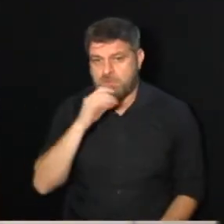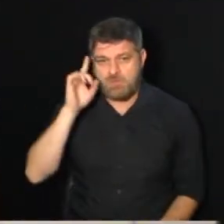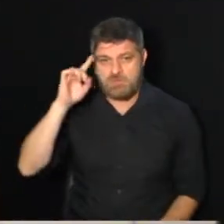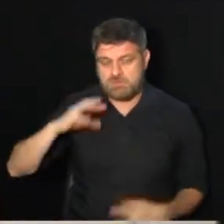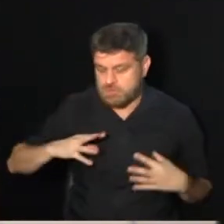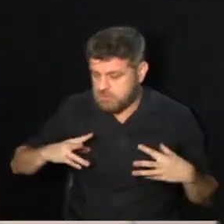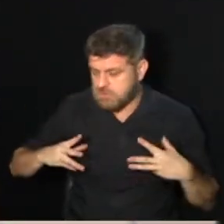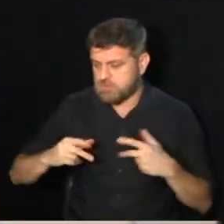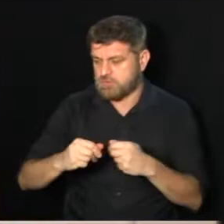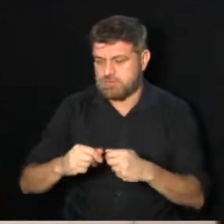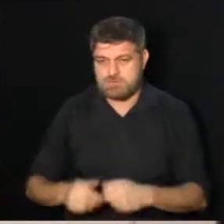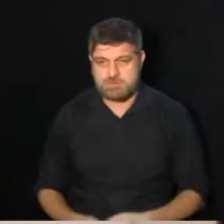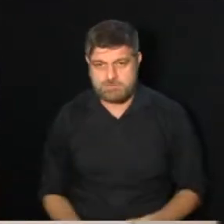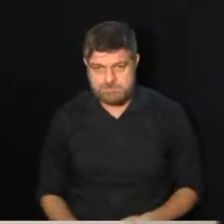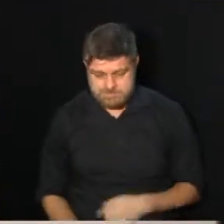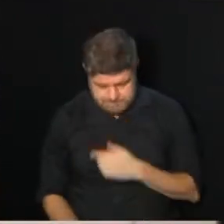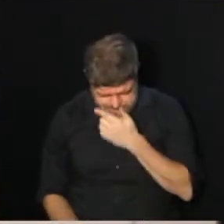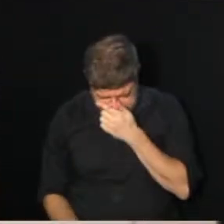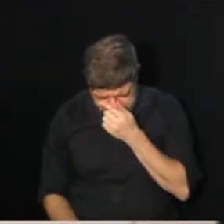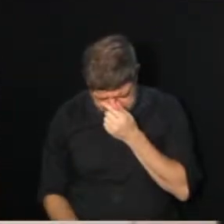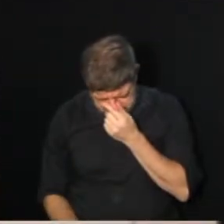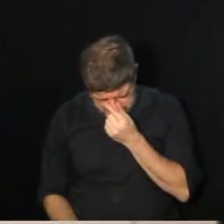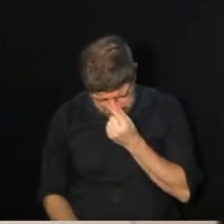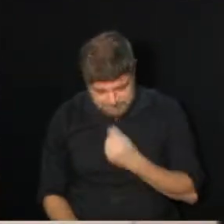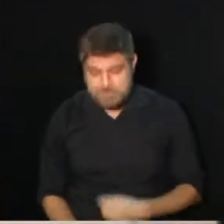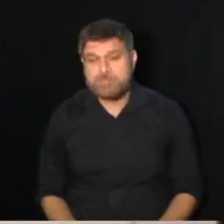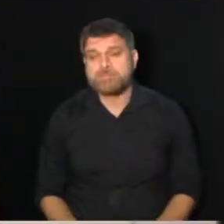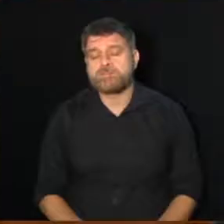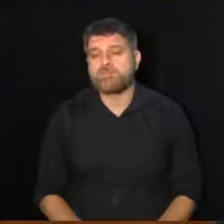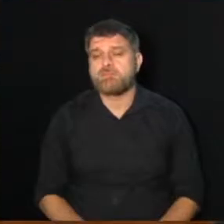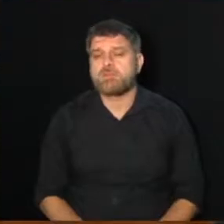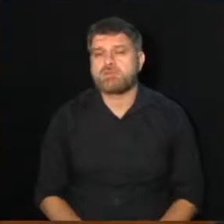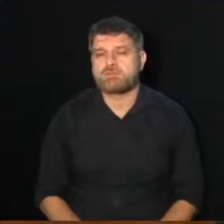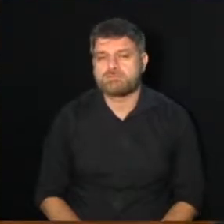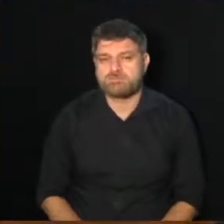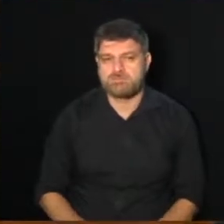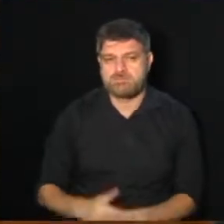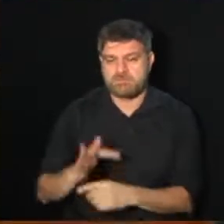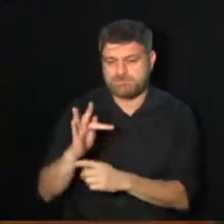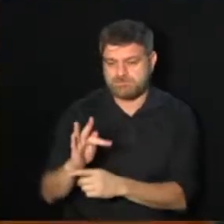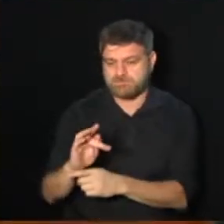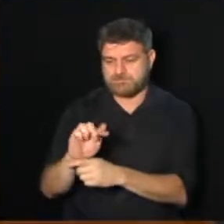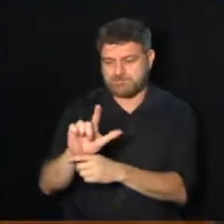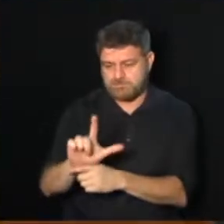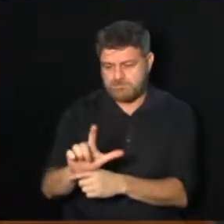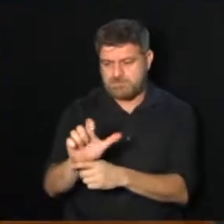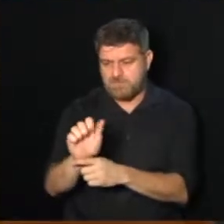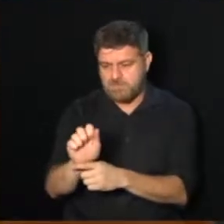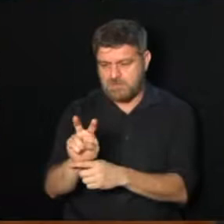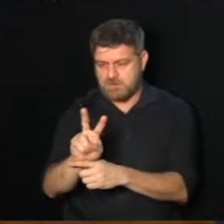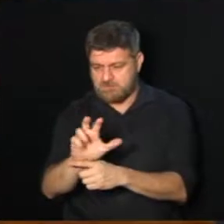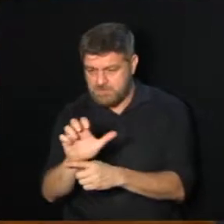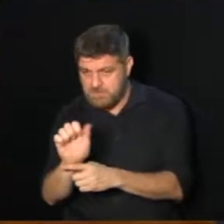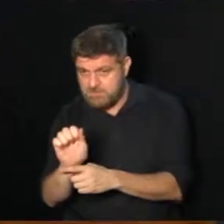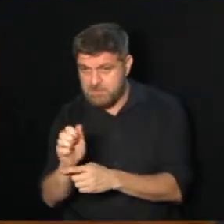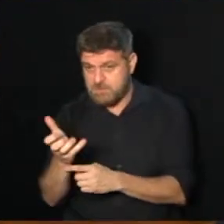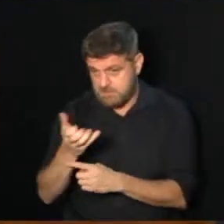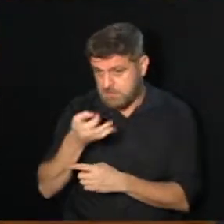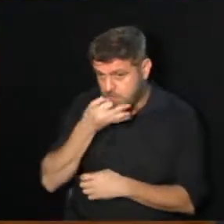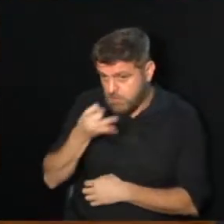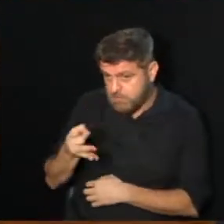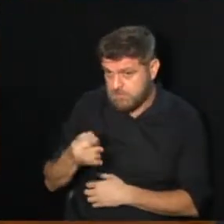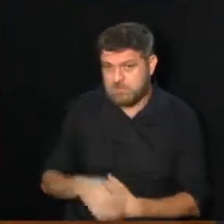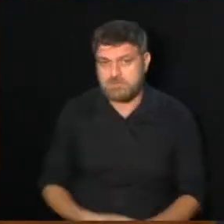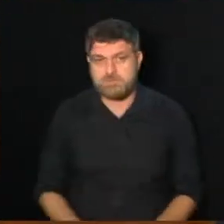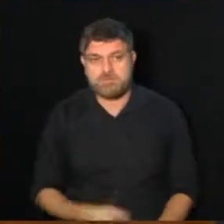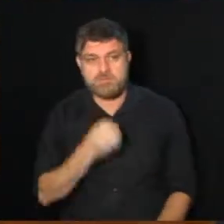de trabalho a todos. Muito obrigado, Maria Aparecida. Eu peço a Flávia, se ela quer fazer alguma consideração sobre o projeto. Bom